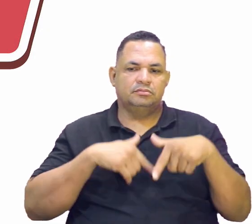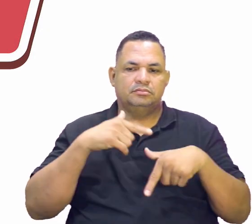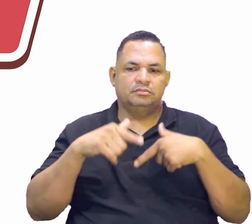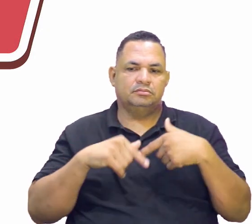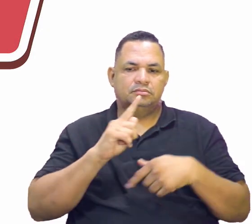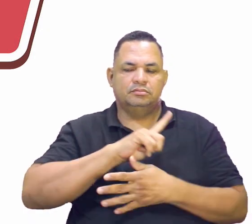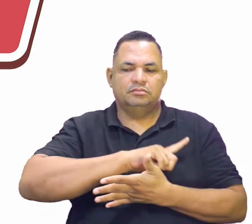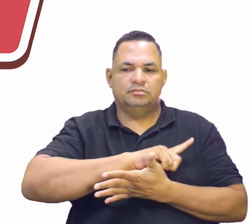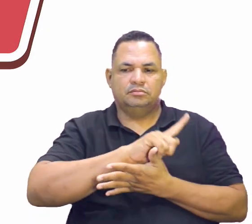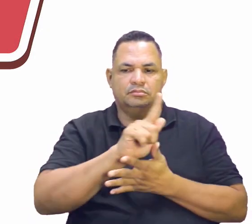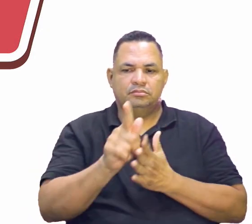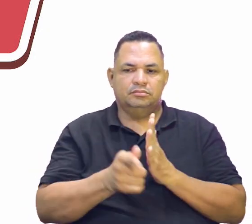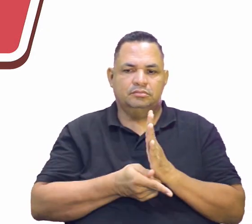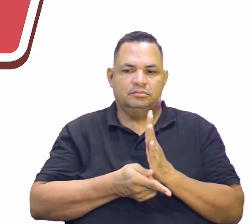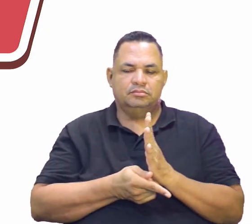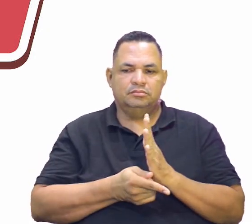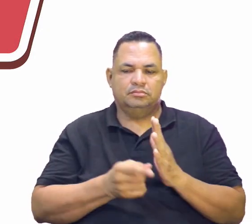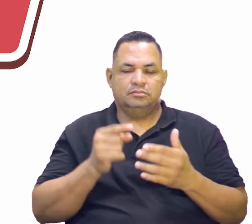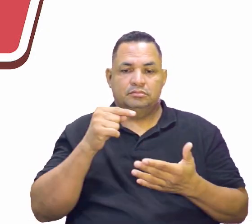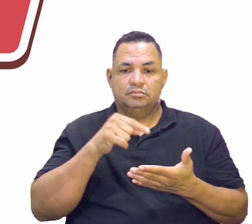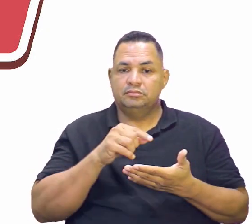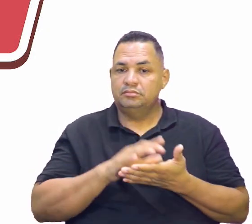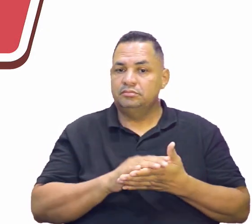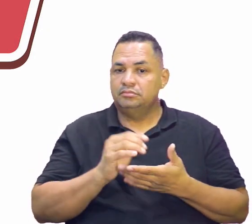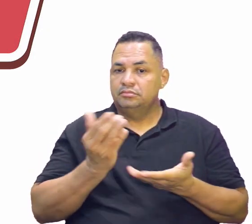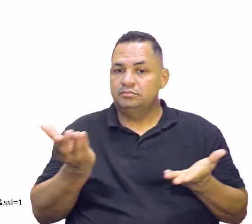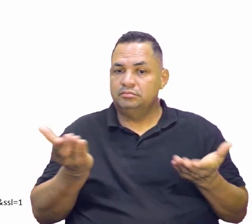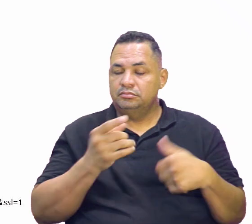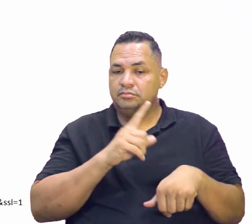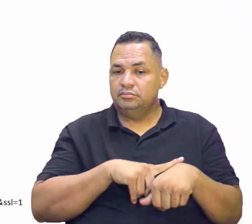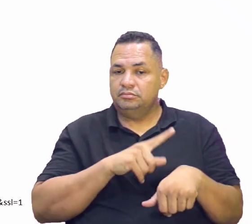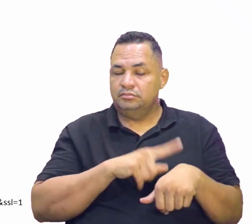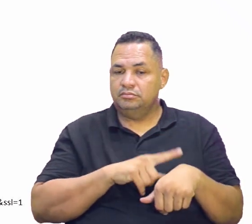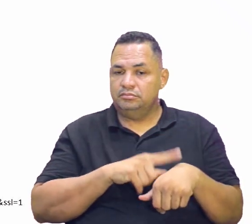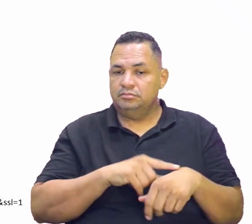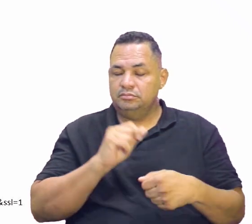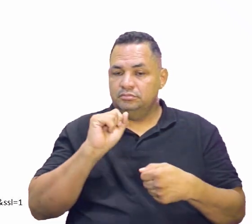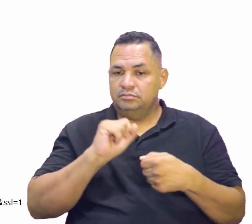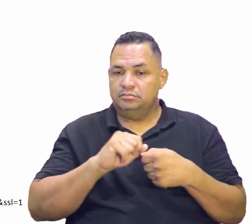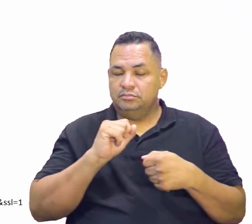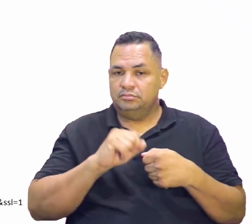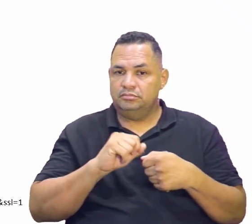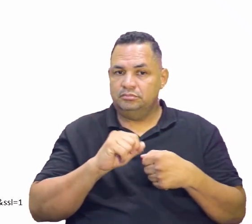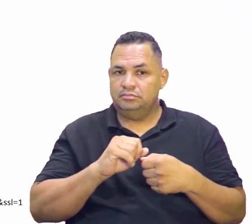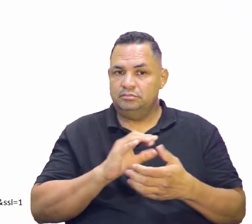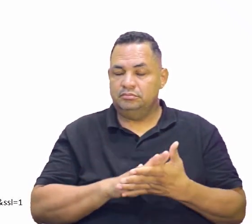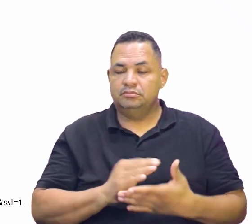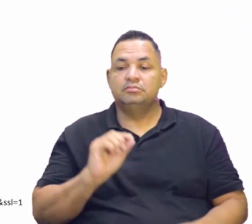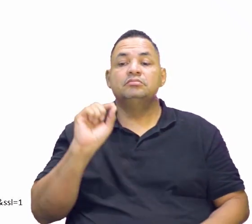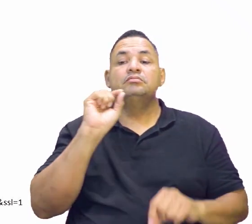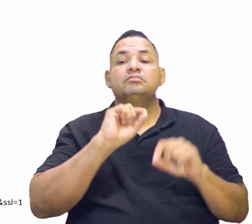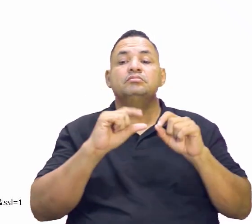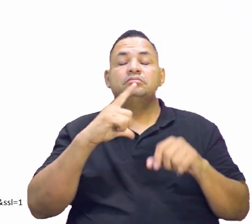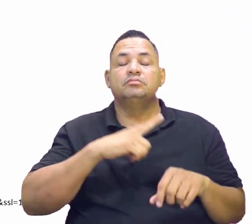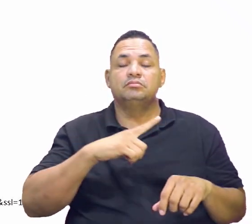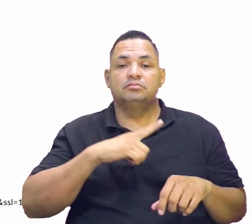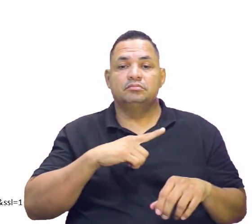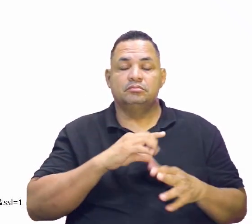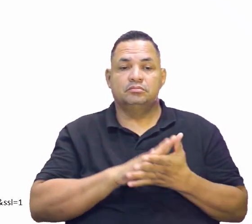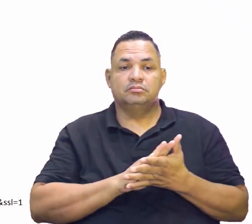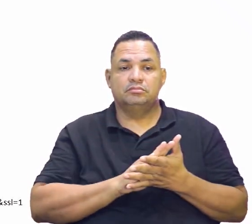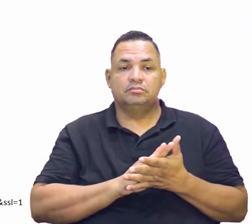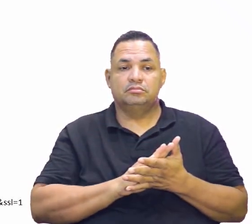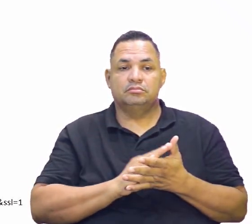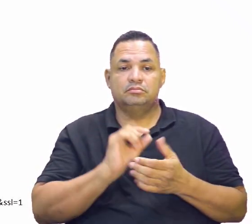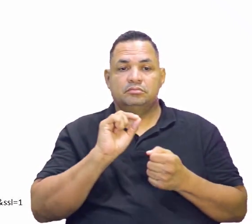né? Hora de produzir. O que será que nós temos aqui para os senhores? Produzir um